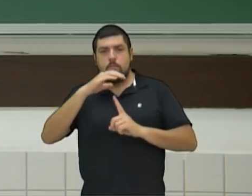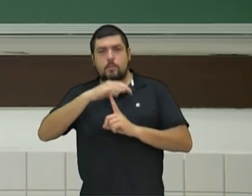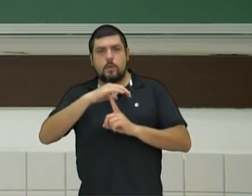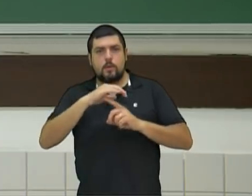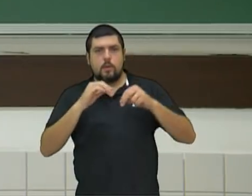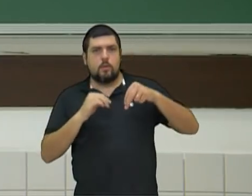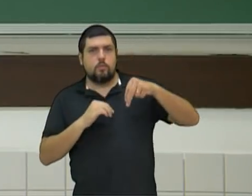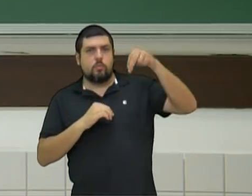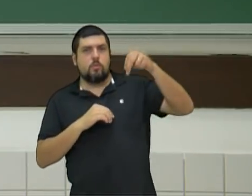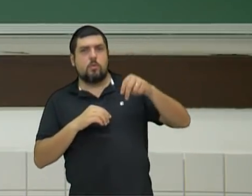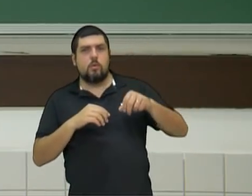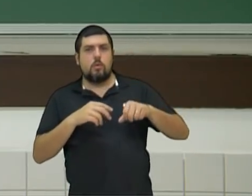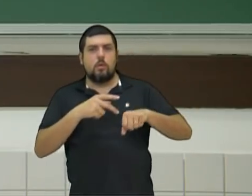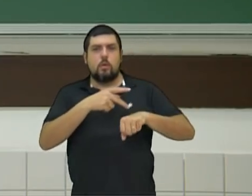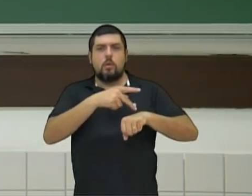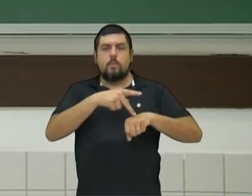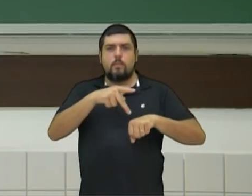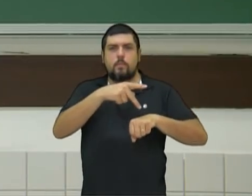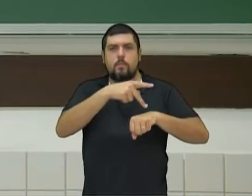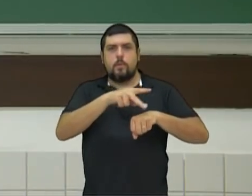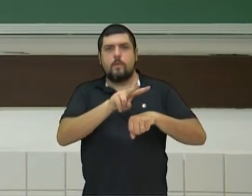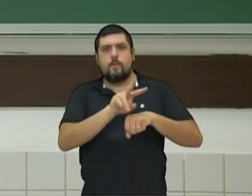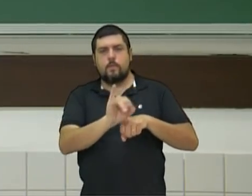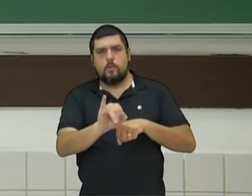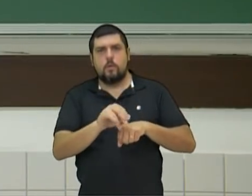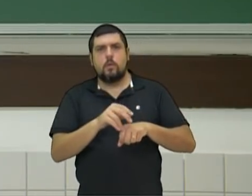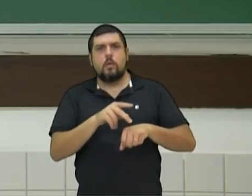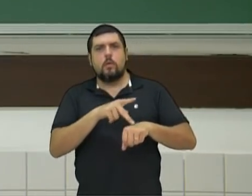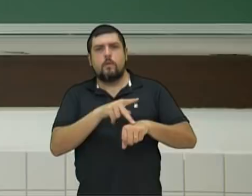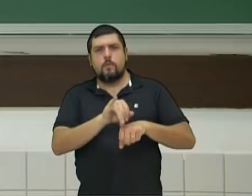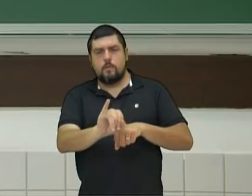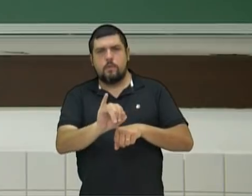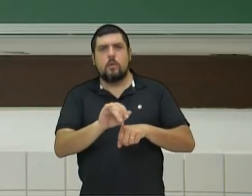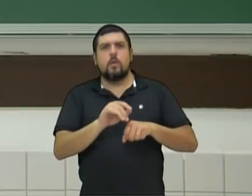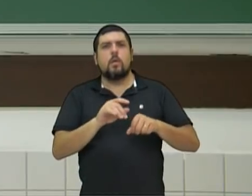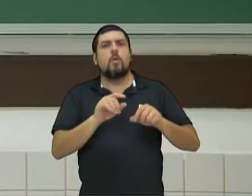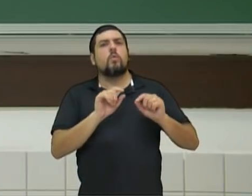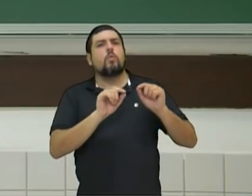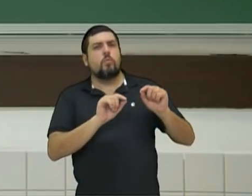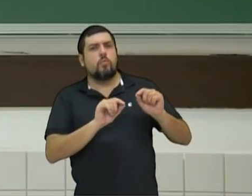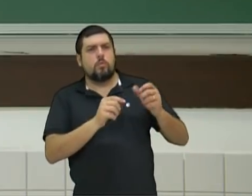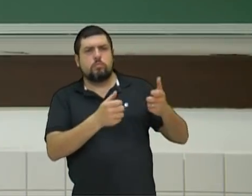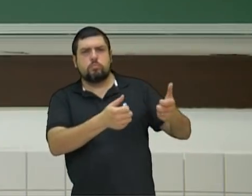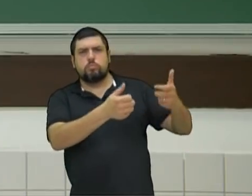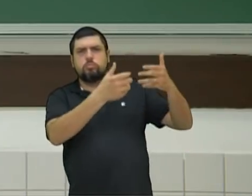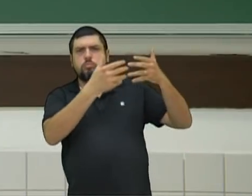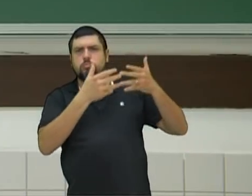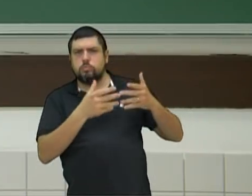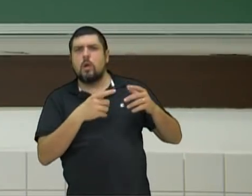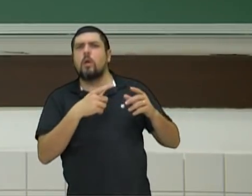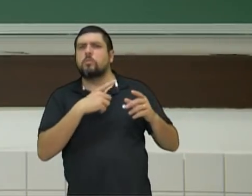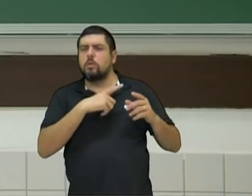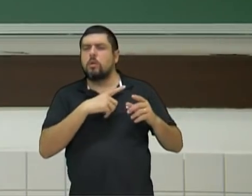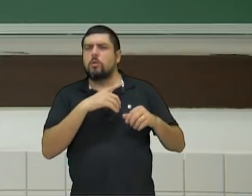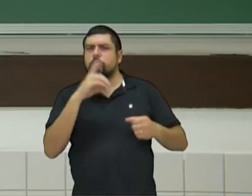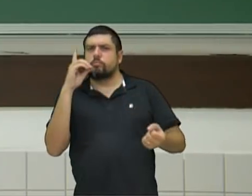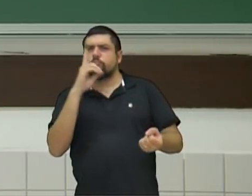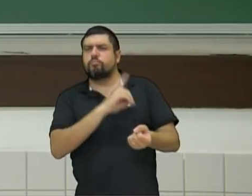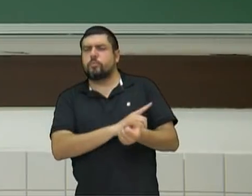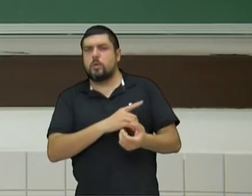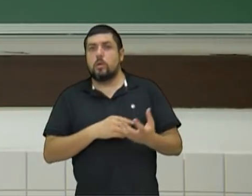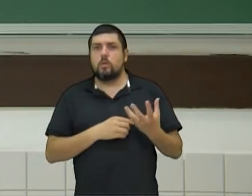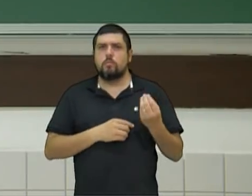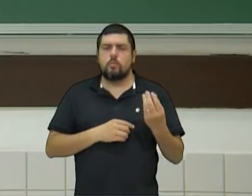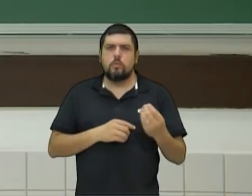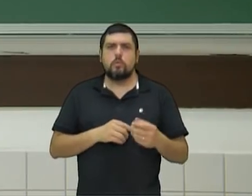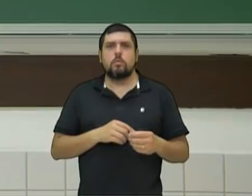de Paranavaí, a professora pesquisou, observou que lá tem bastante caso, o pessoal relata muito sobre isso. Então, tem regiões também do